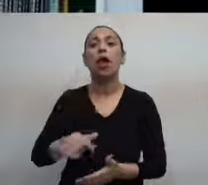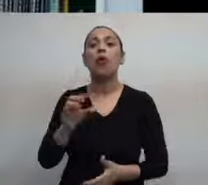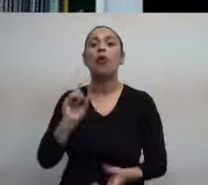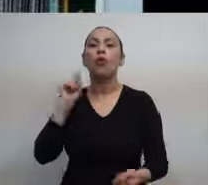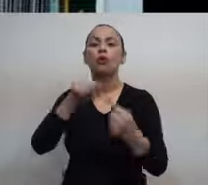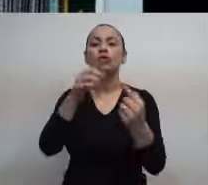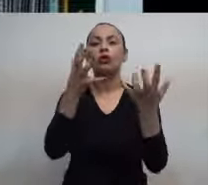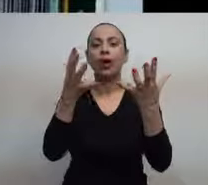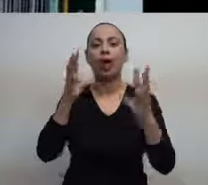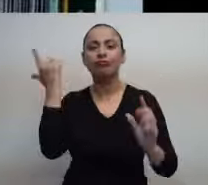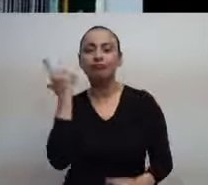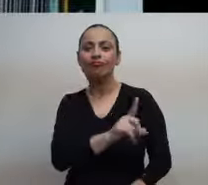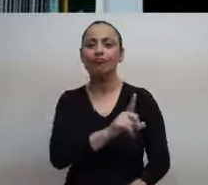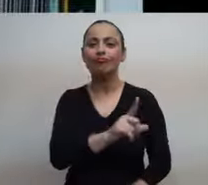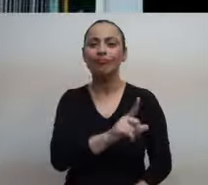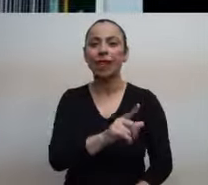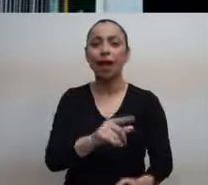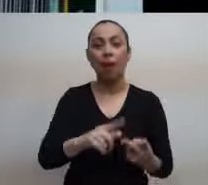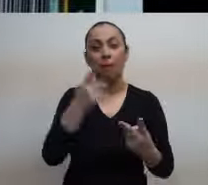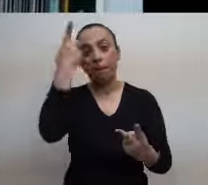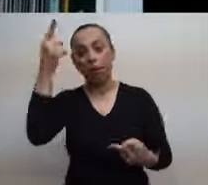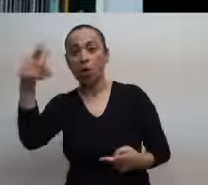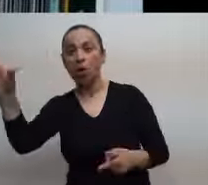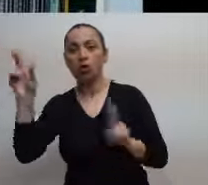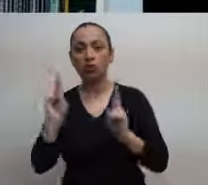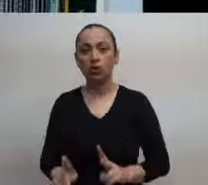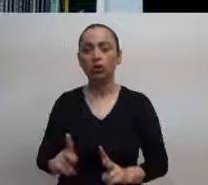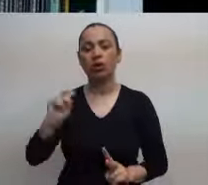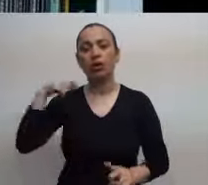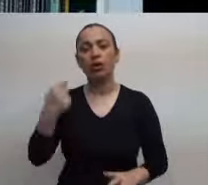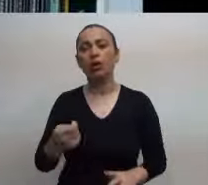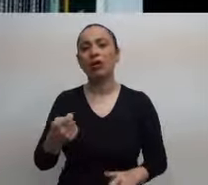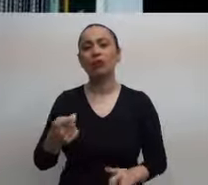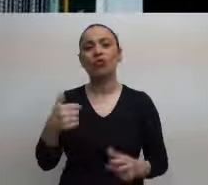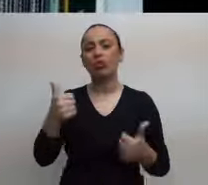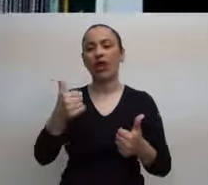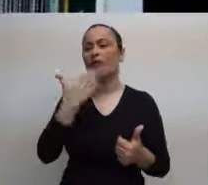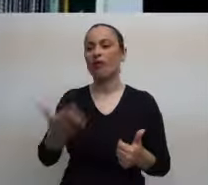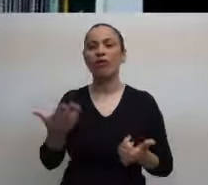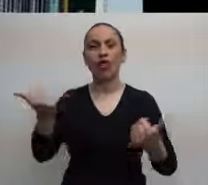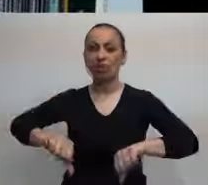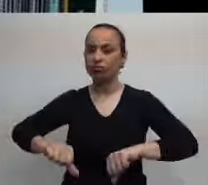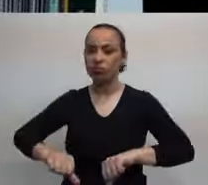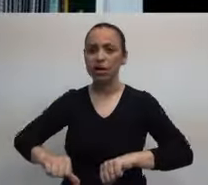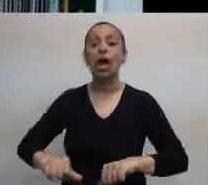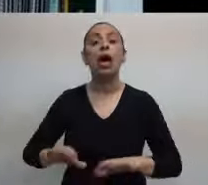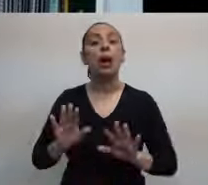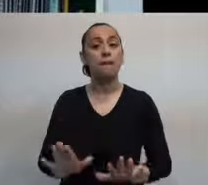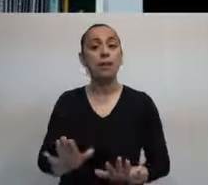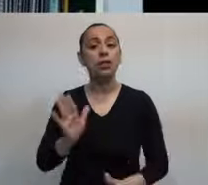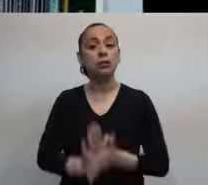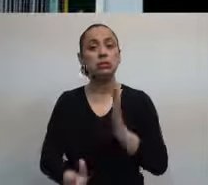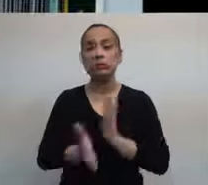meta desejada e para outros ela é vista como desfavorável. Porém,